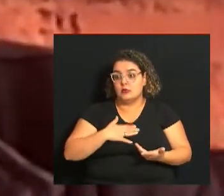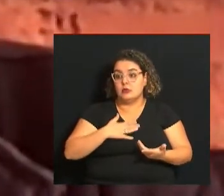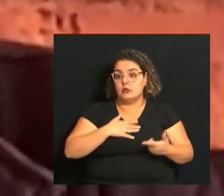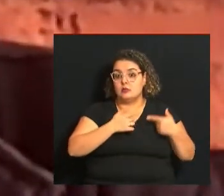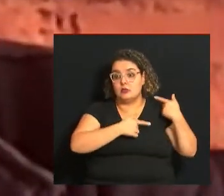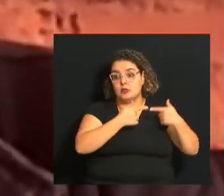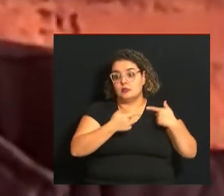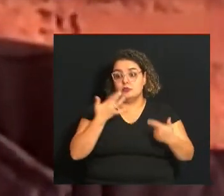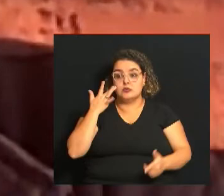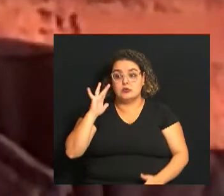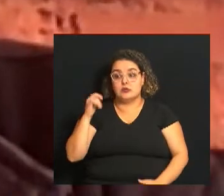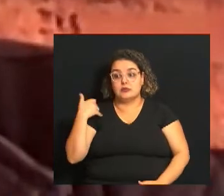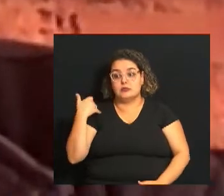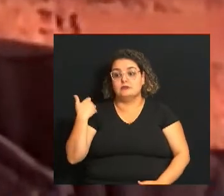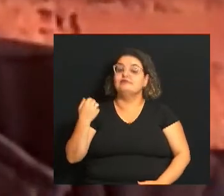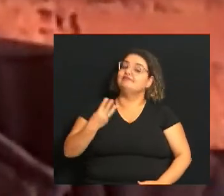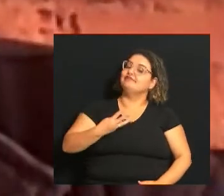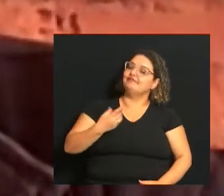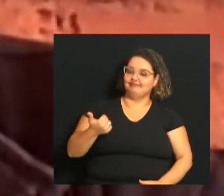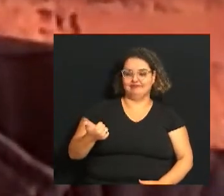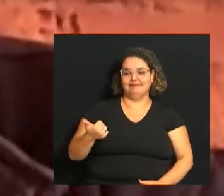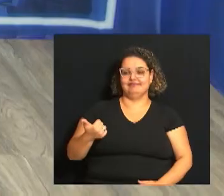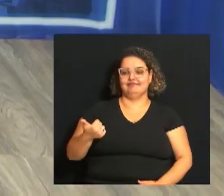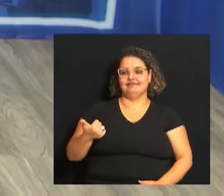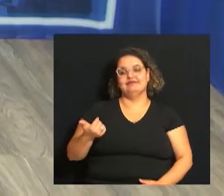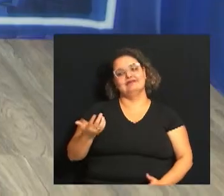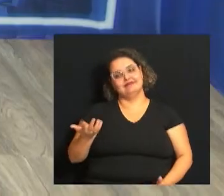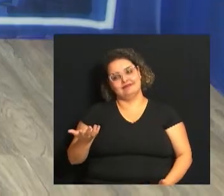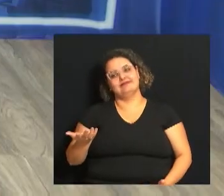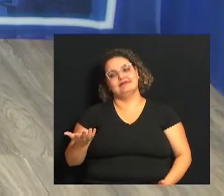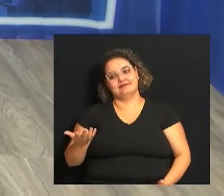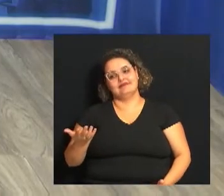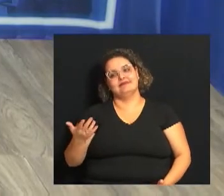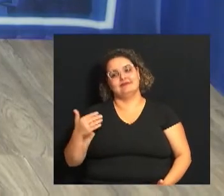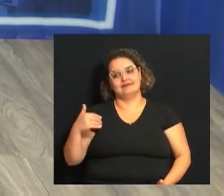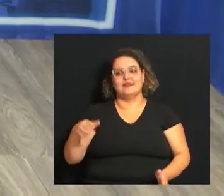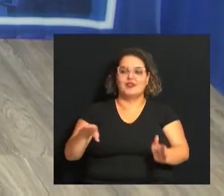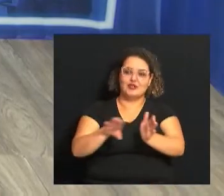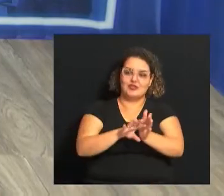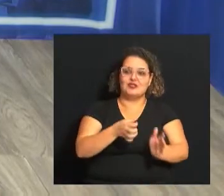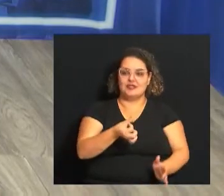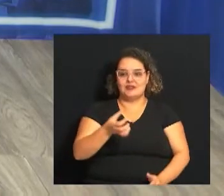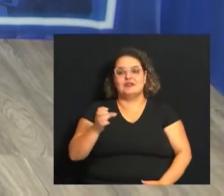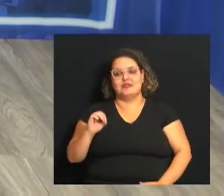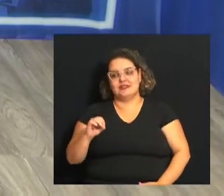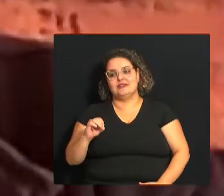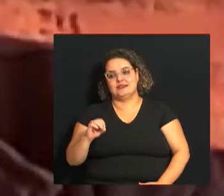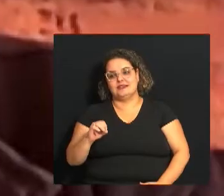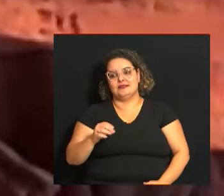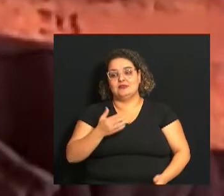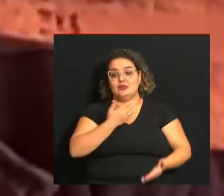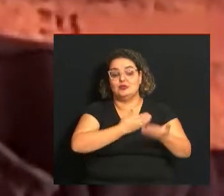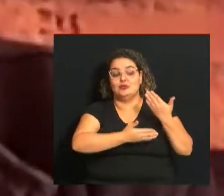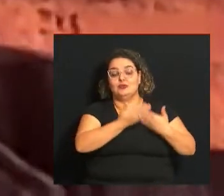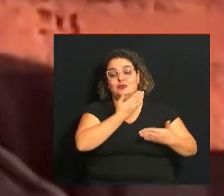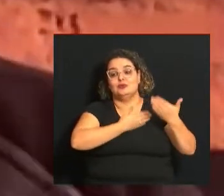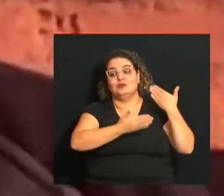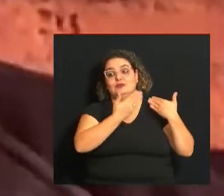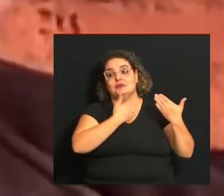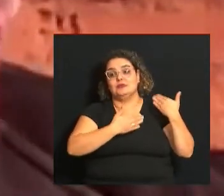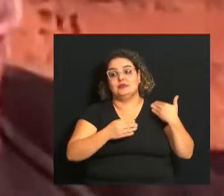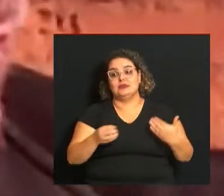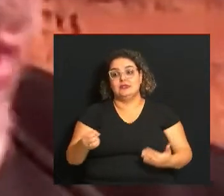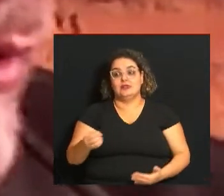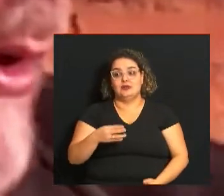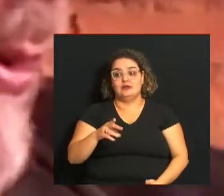tem. 31. Eu estou chegando já nos, eu estou chegando já nos 60. Eu venho lá do tempo da Nova República. Então, aliás, isso